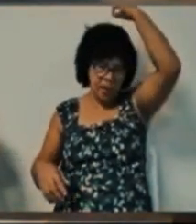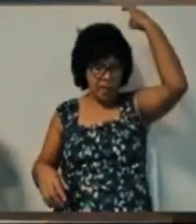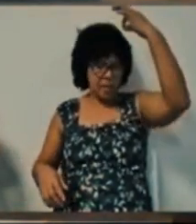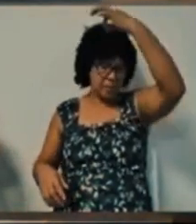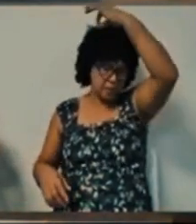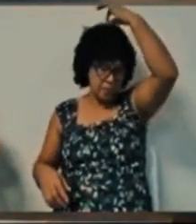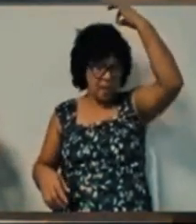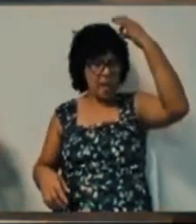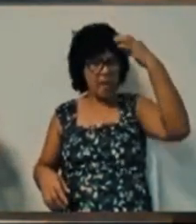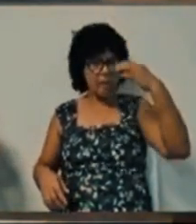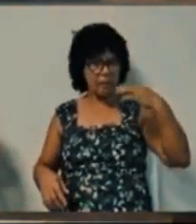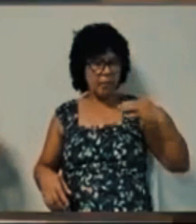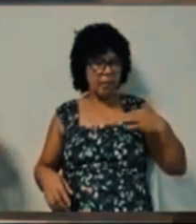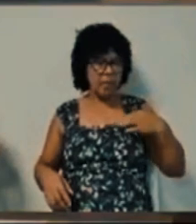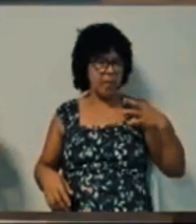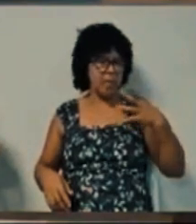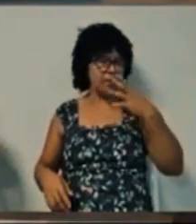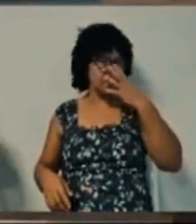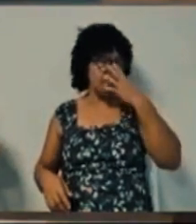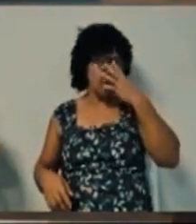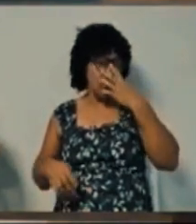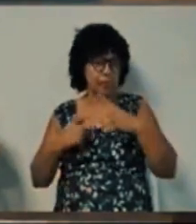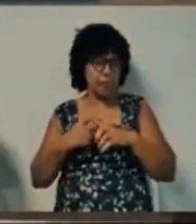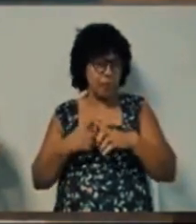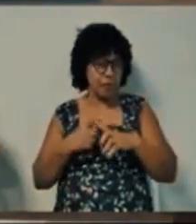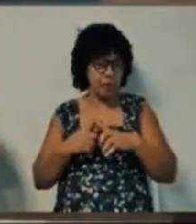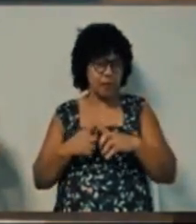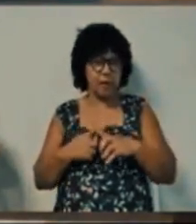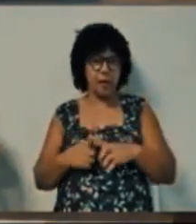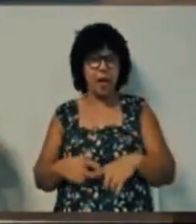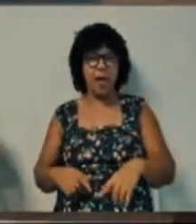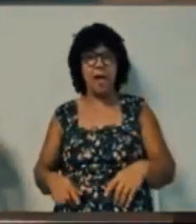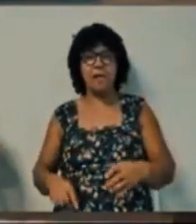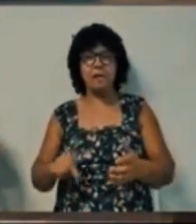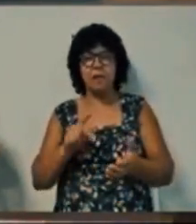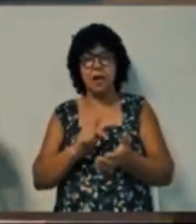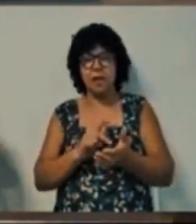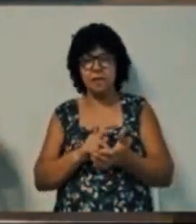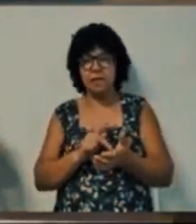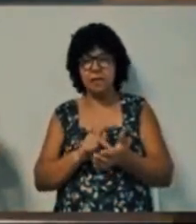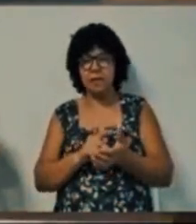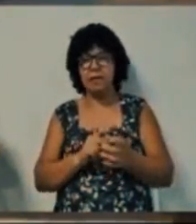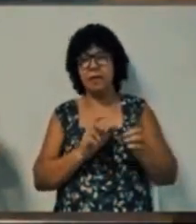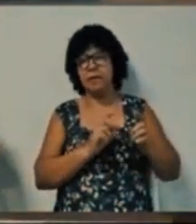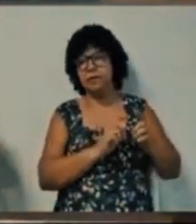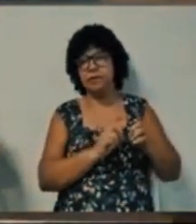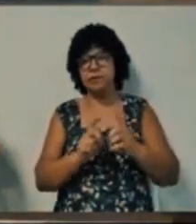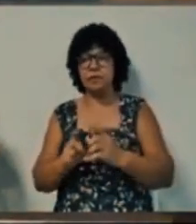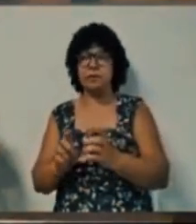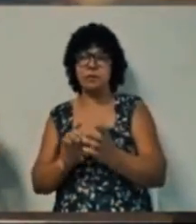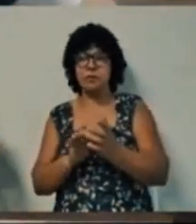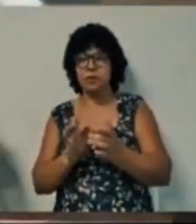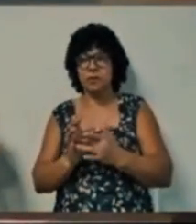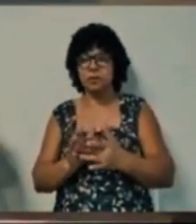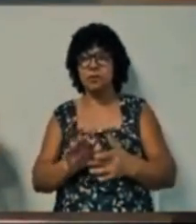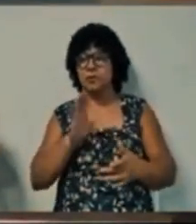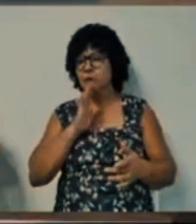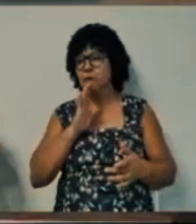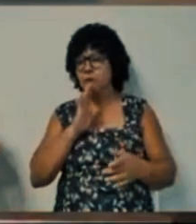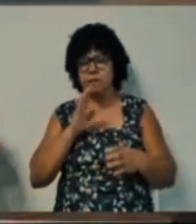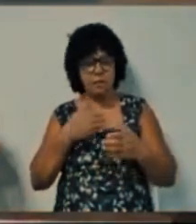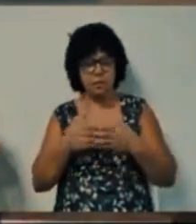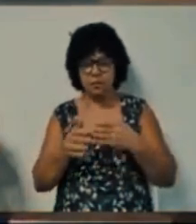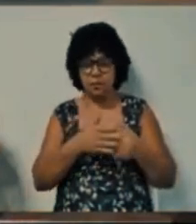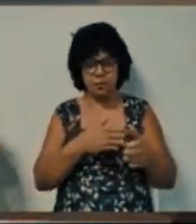rebaixarabacandalaia, porque os verdadeiros discípulos de Jesus são conhecidos no céu, na terra, embaixo da terra, no